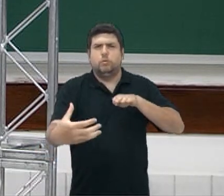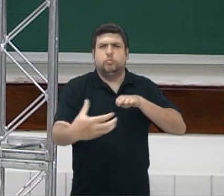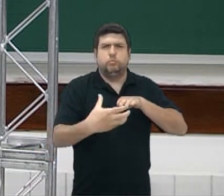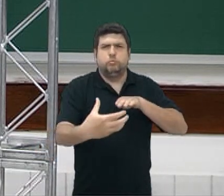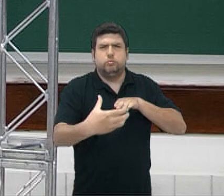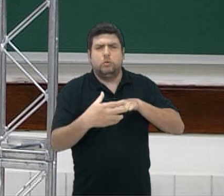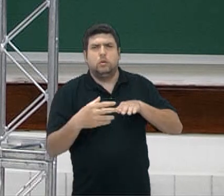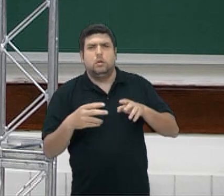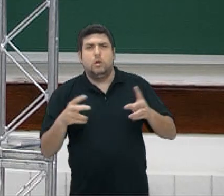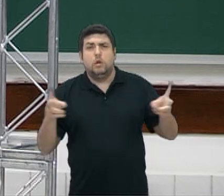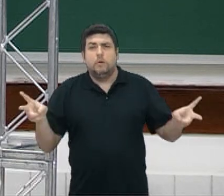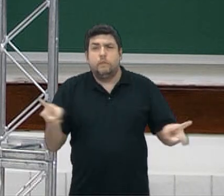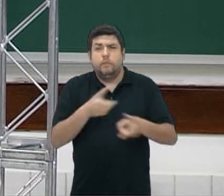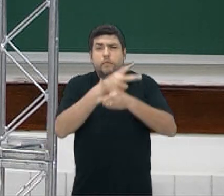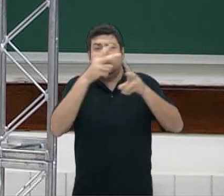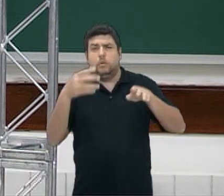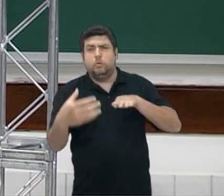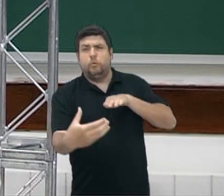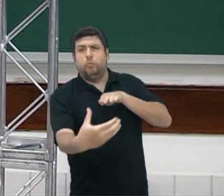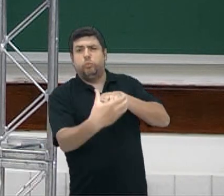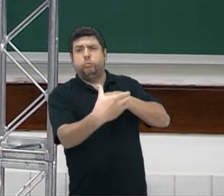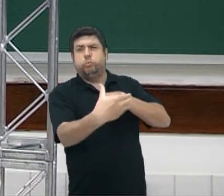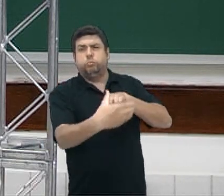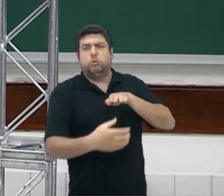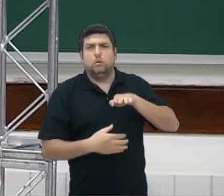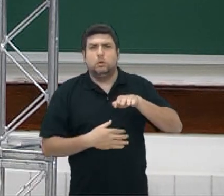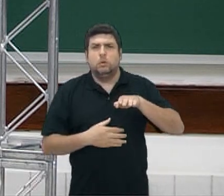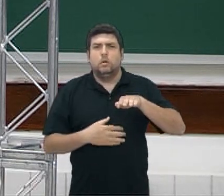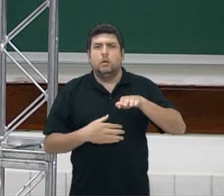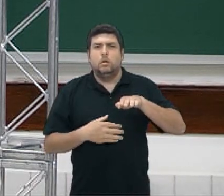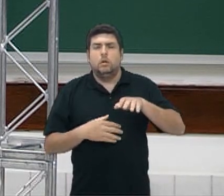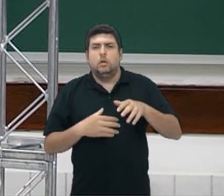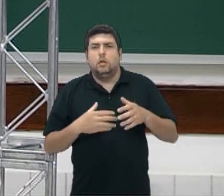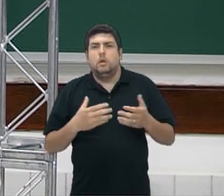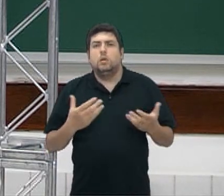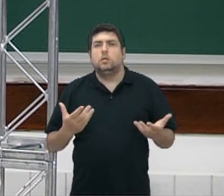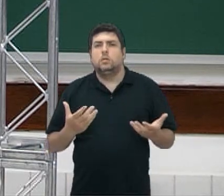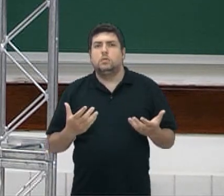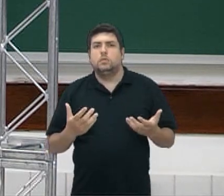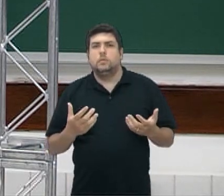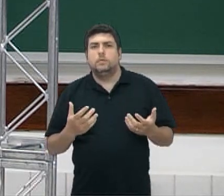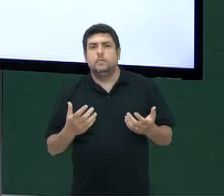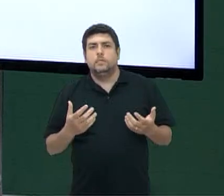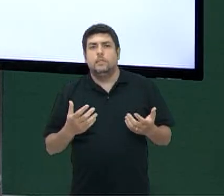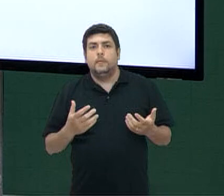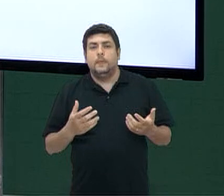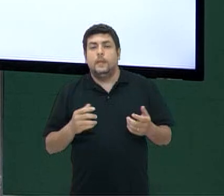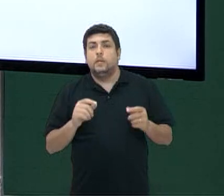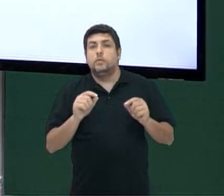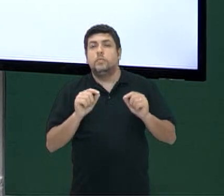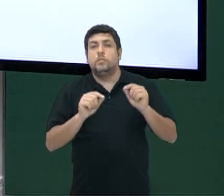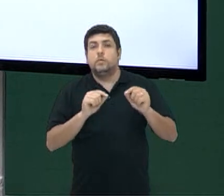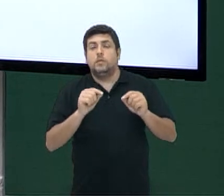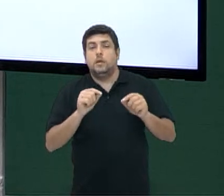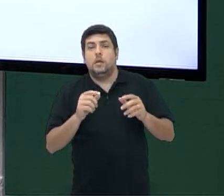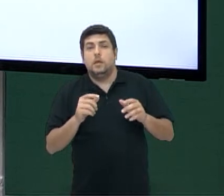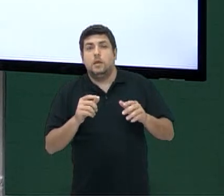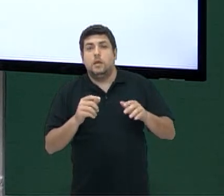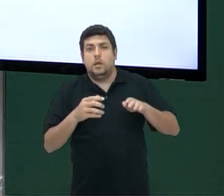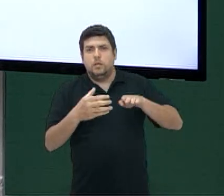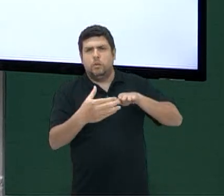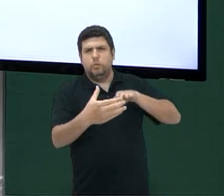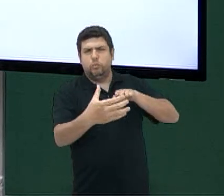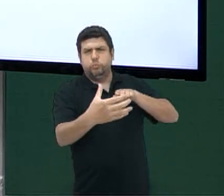força de vento, tudo que você puder imaginar, certo? Então, nesse momento, praticamente, as forças estão tentando parar